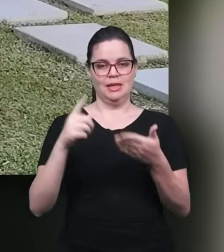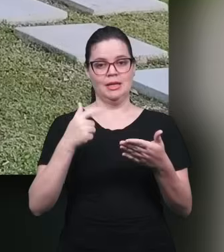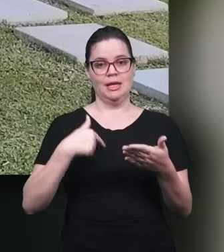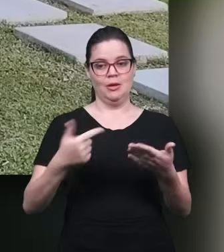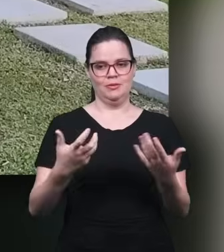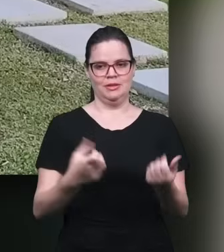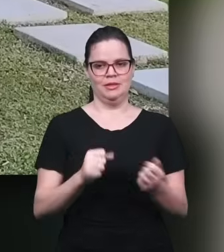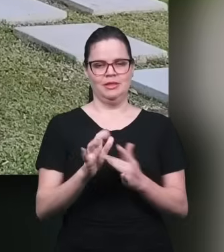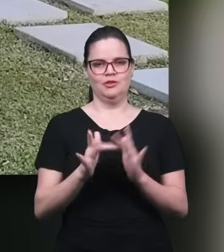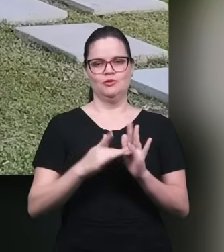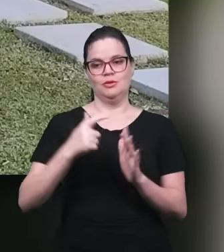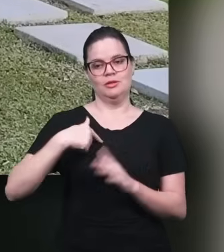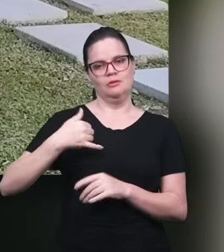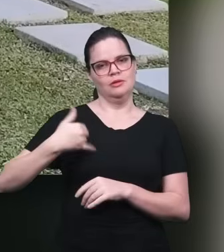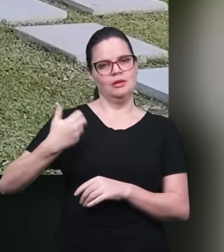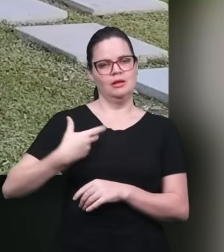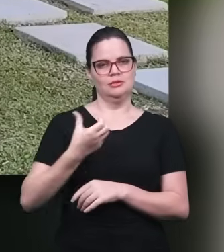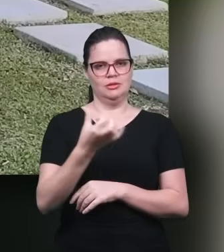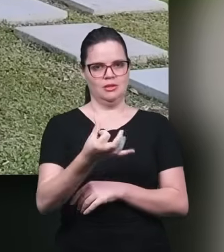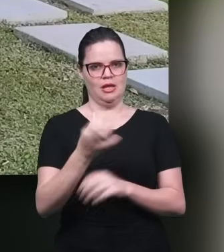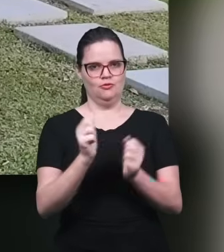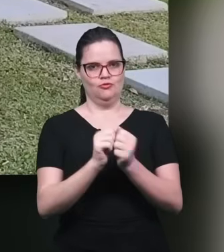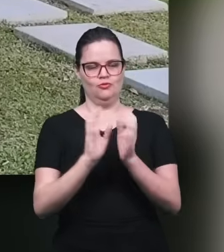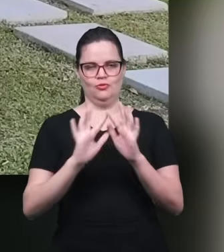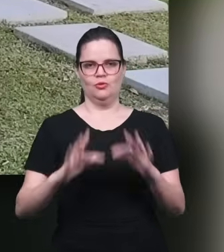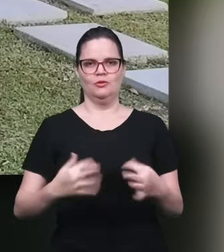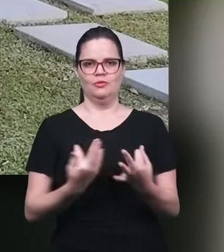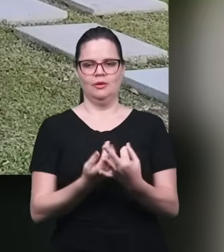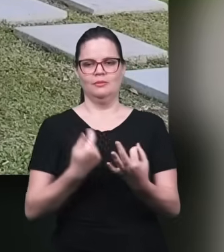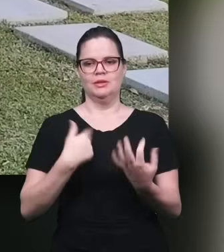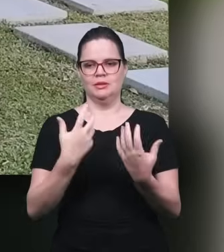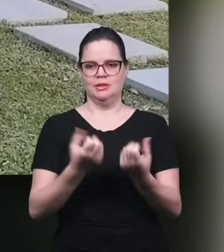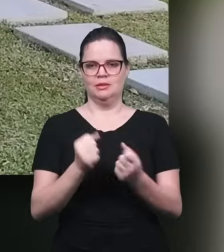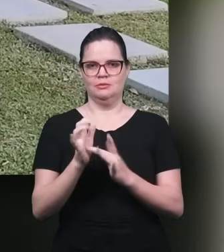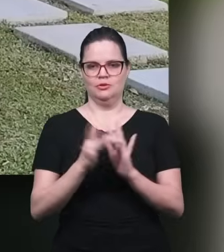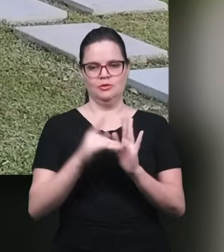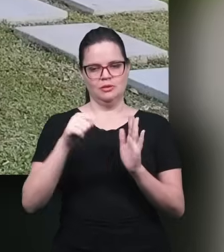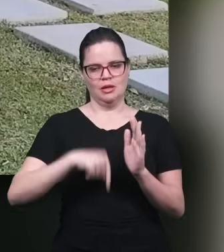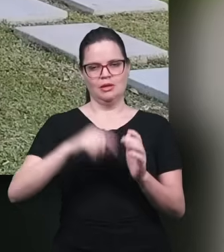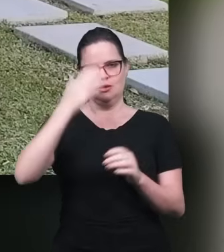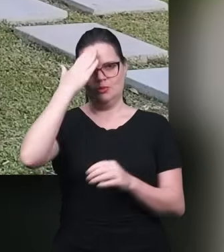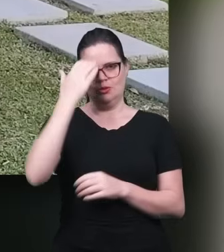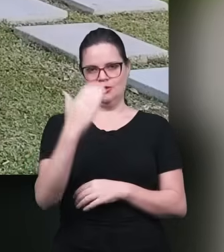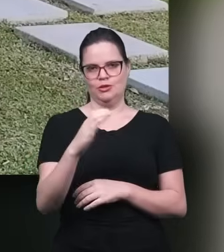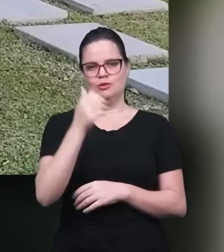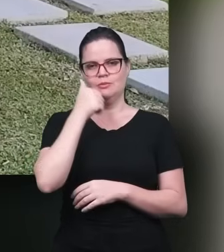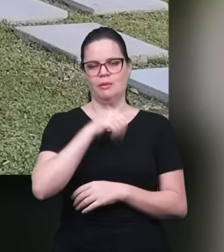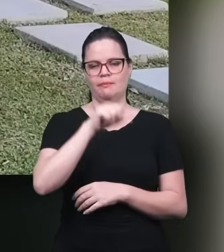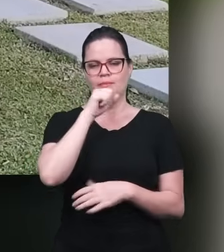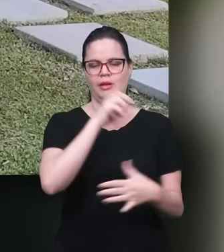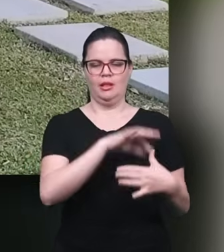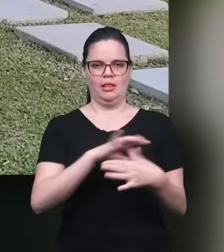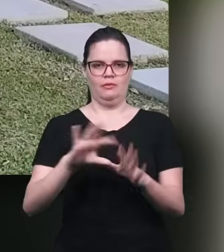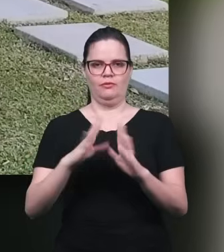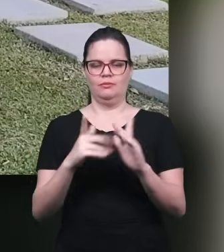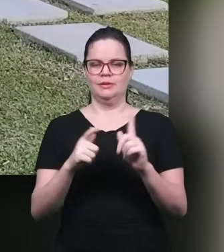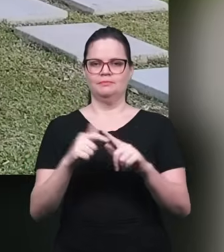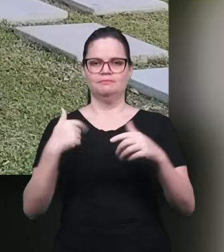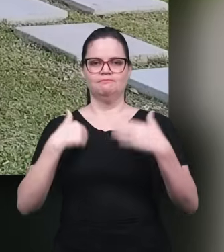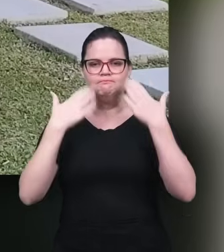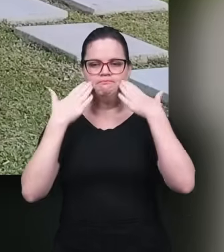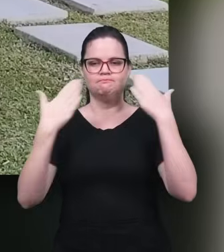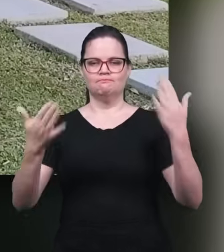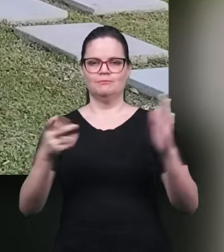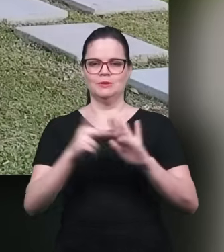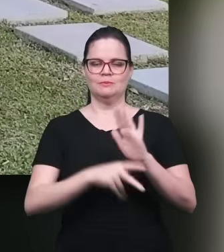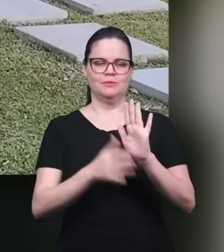minha família quando eu tinha 6 anos. Nos convertemos aqui em Curitiba com a minha mãe. Ela nos trouxe e nos apresentou esse caminho